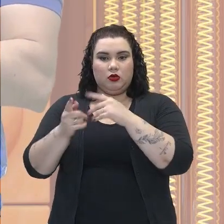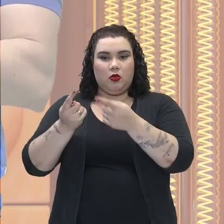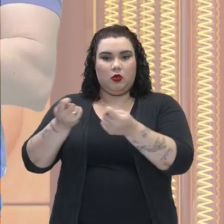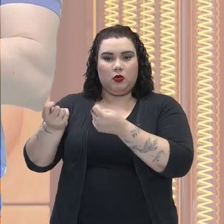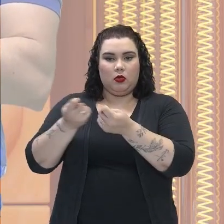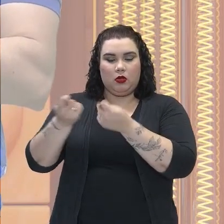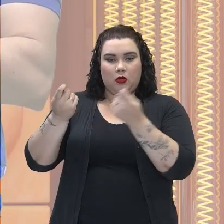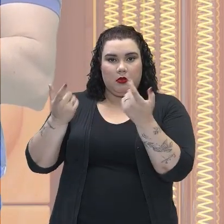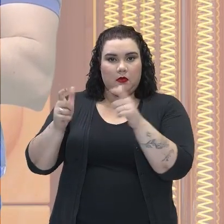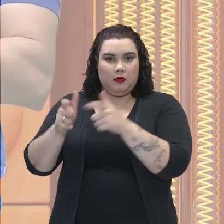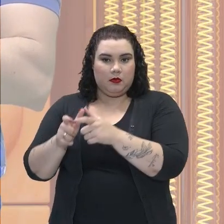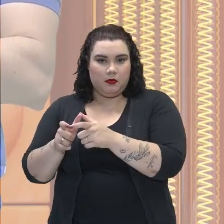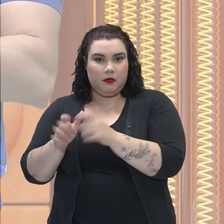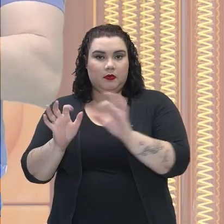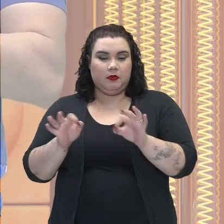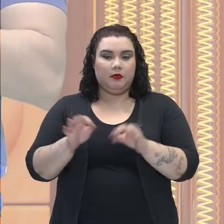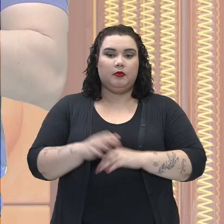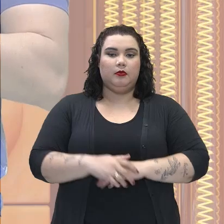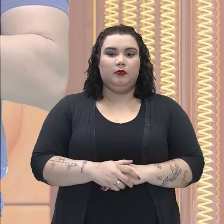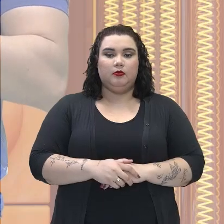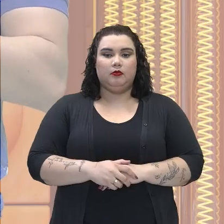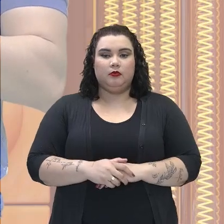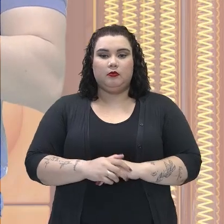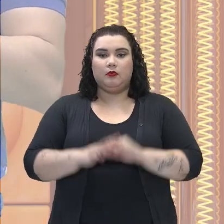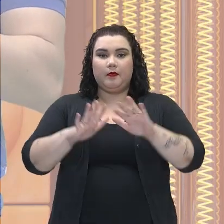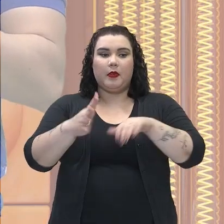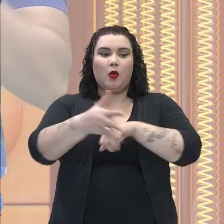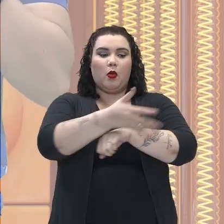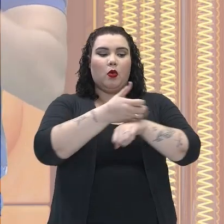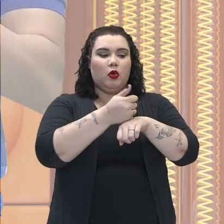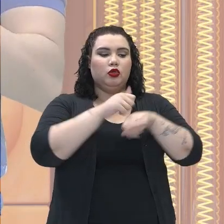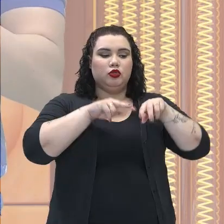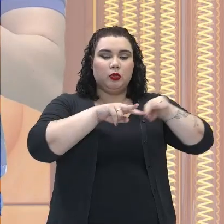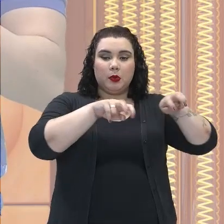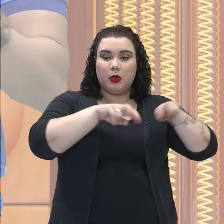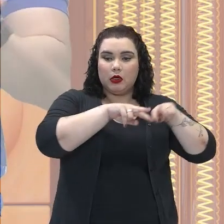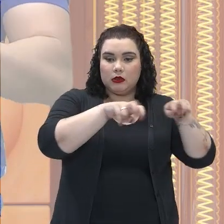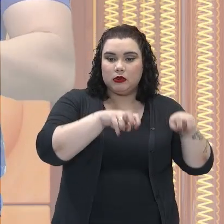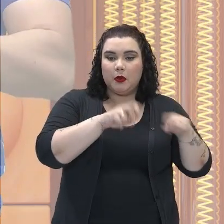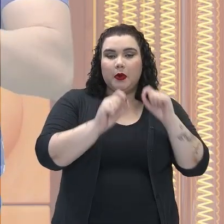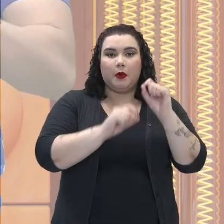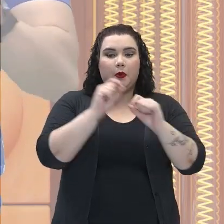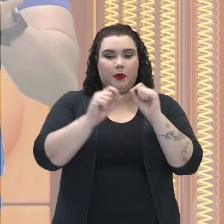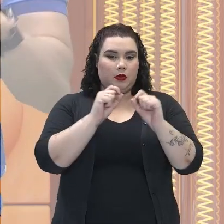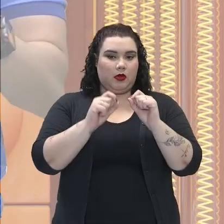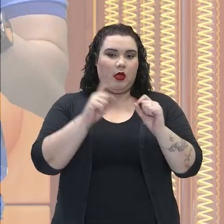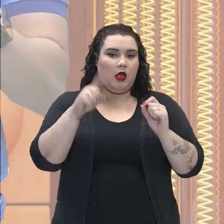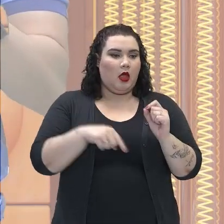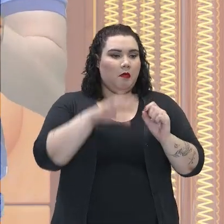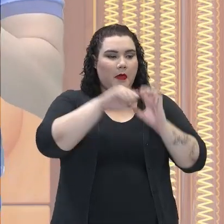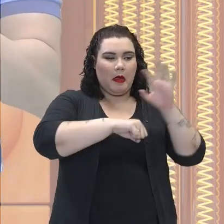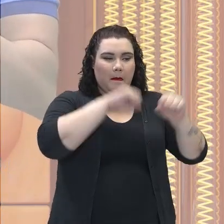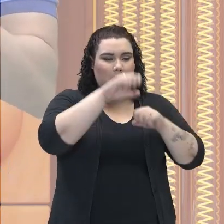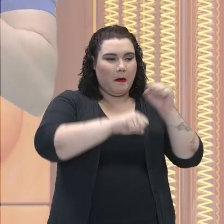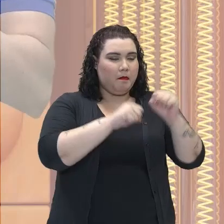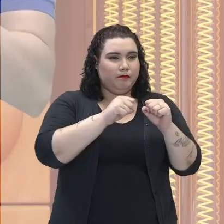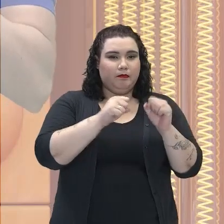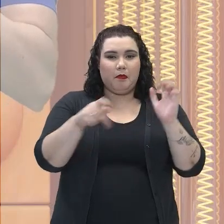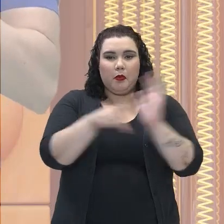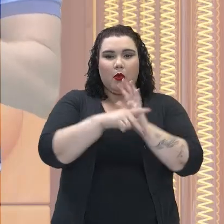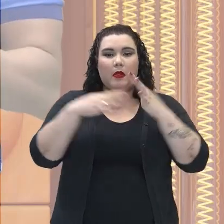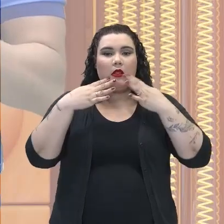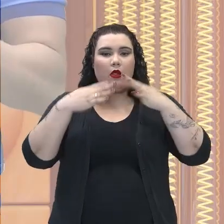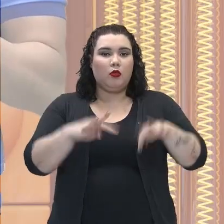nas colônias de povoamento, certo? Já nas colônias de exploração, a ideia aqui é retirar o máximo de riqueza possível da